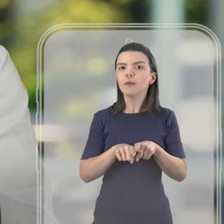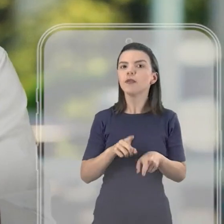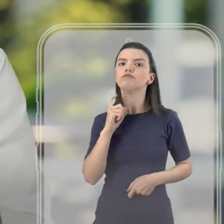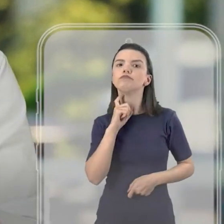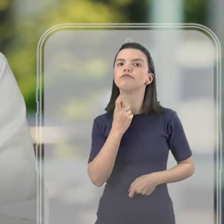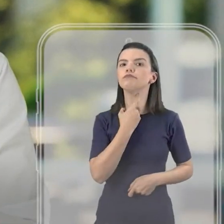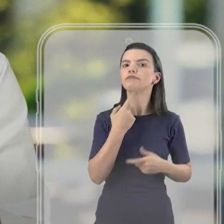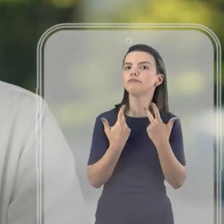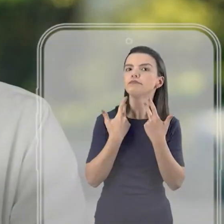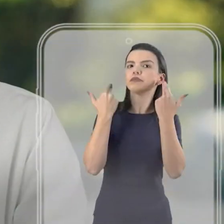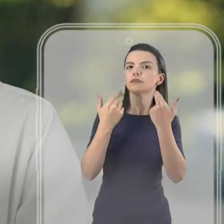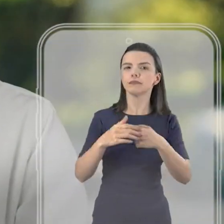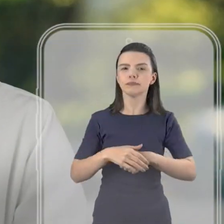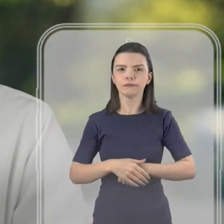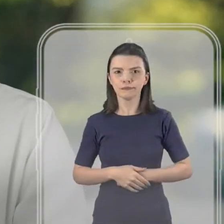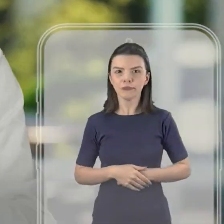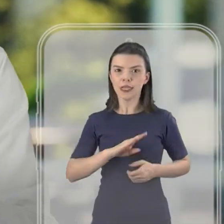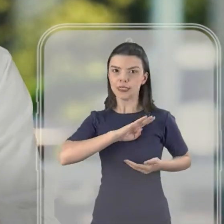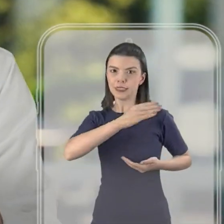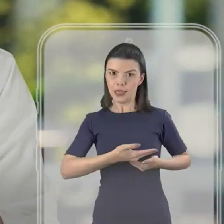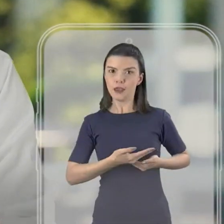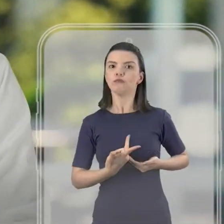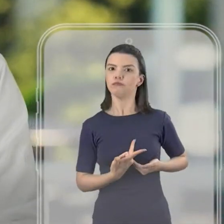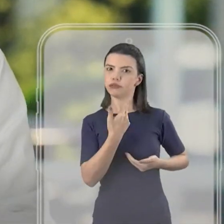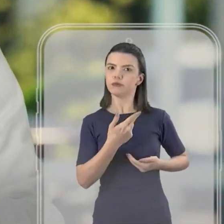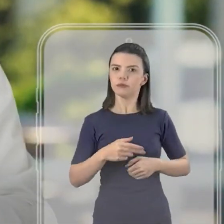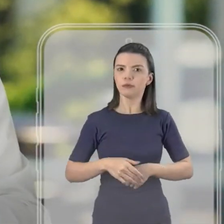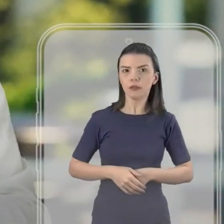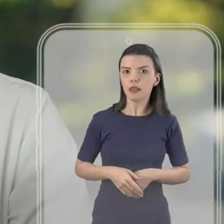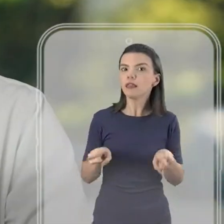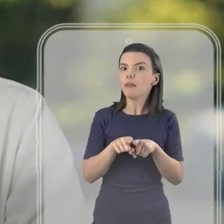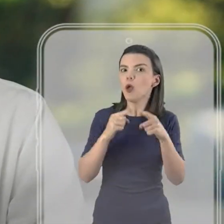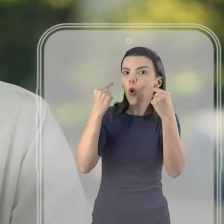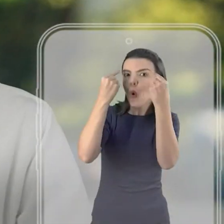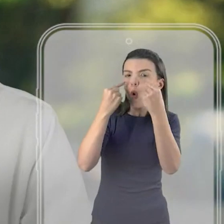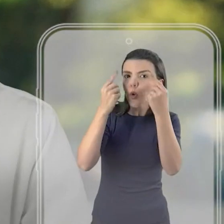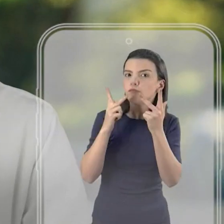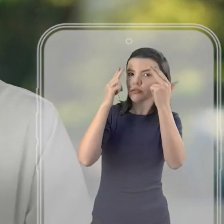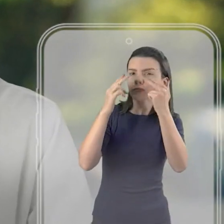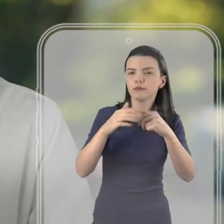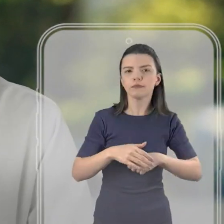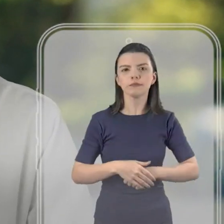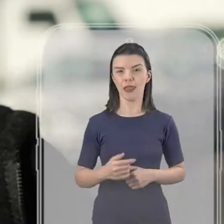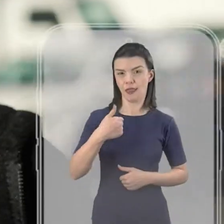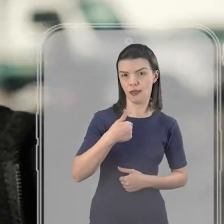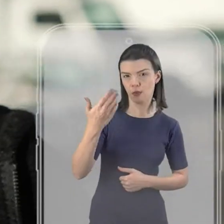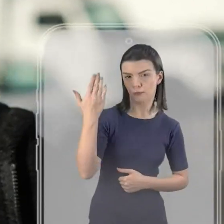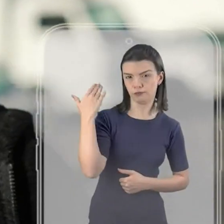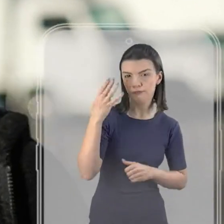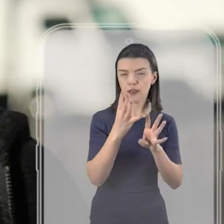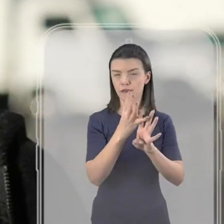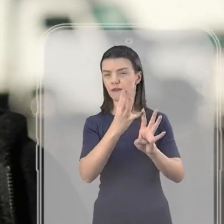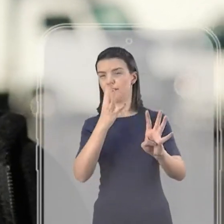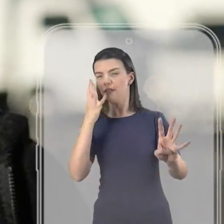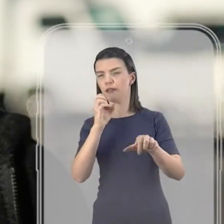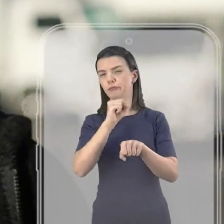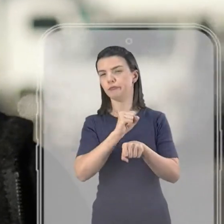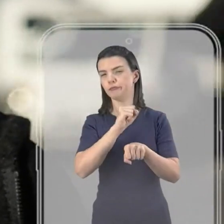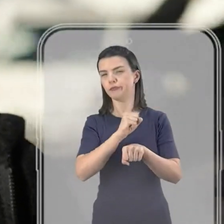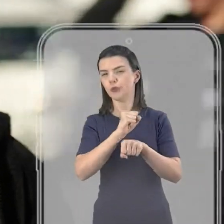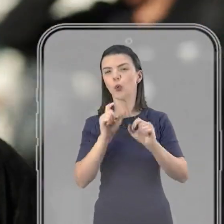faz uma cirurgia de adenoide, cirurgia de amígdala. Tira pequenos nódulos do seio. A gente faz uma cirurgia de catarata. Meu era uma que eu estava um